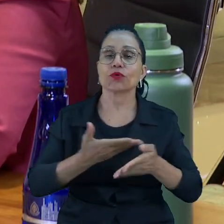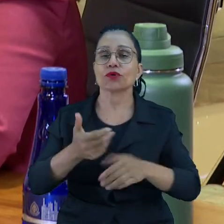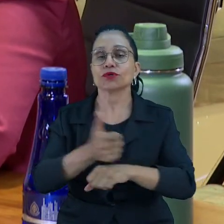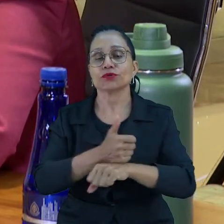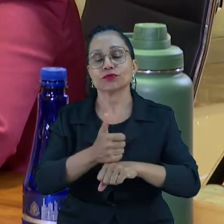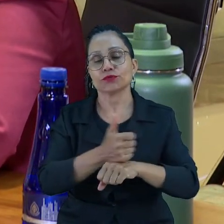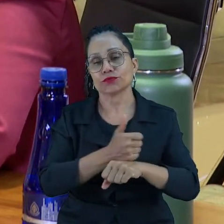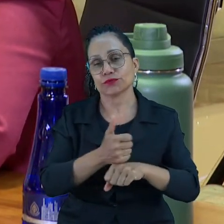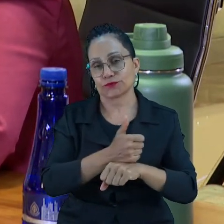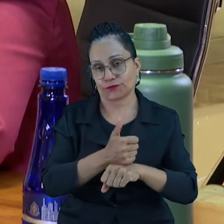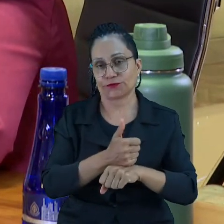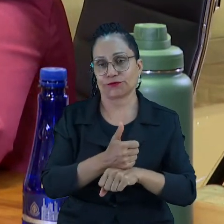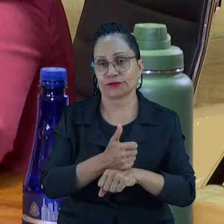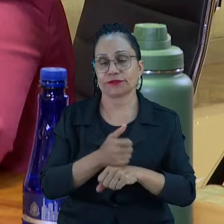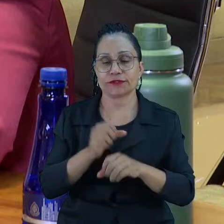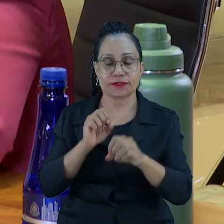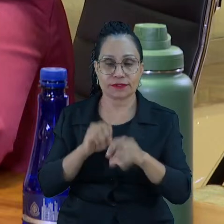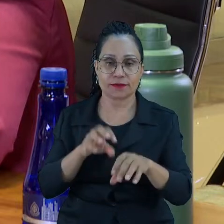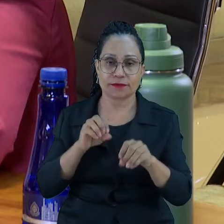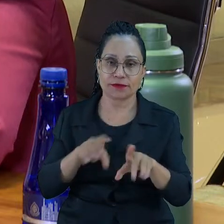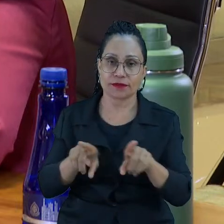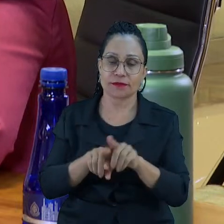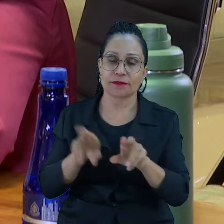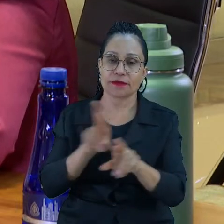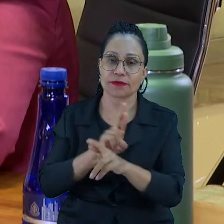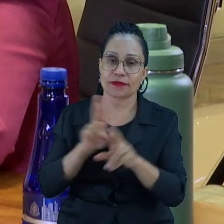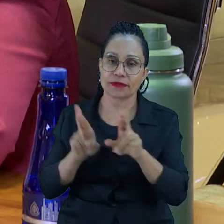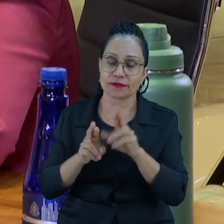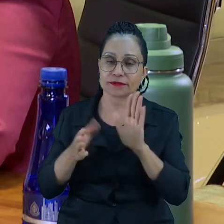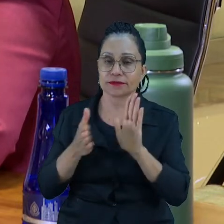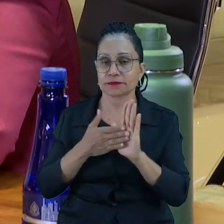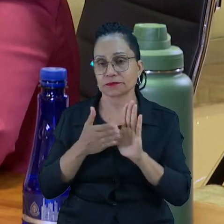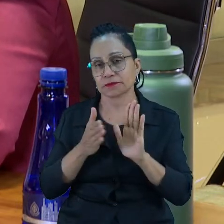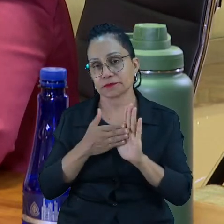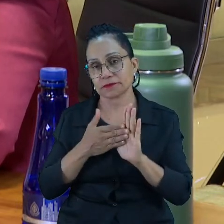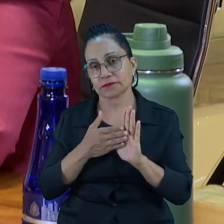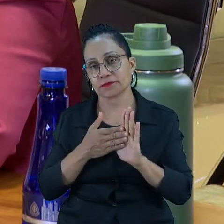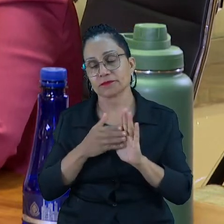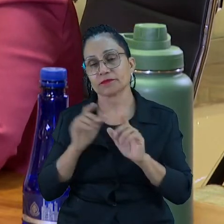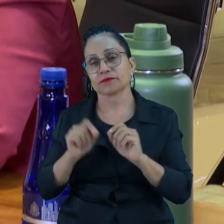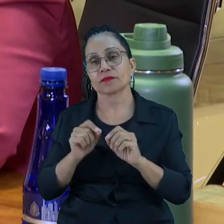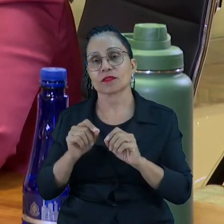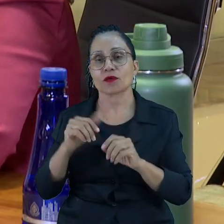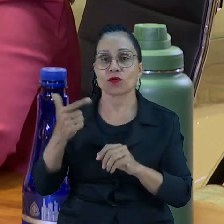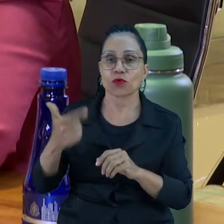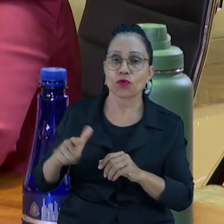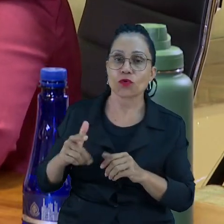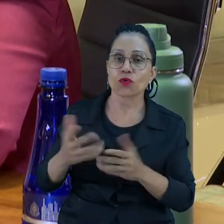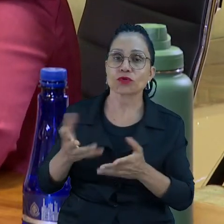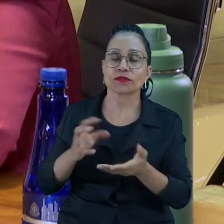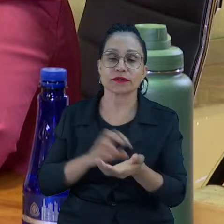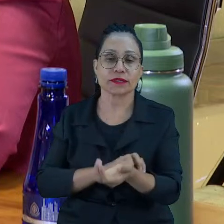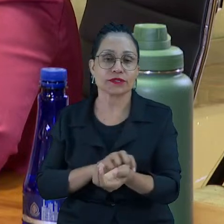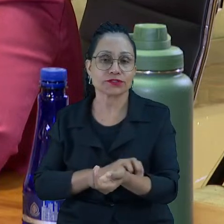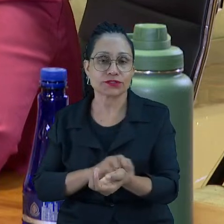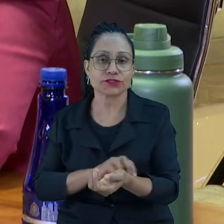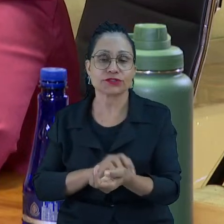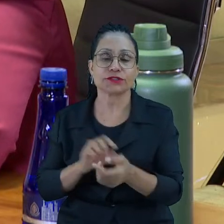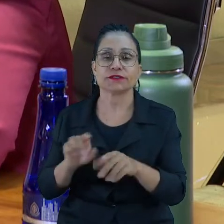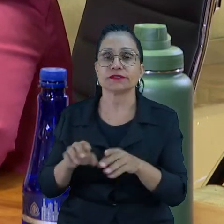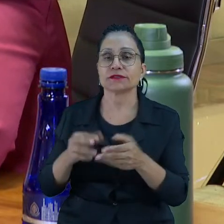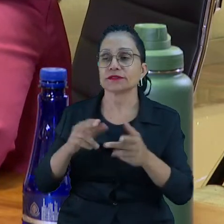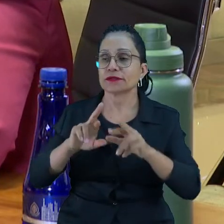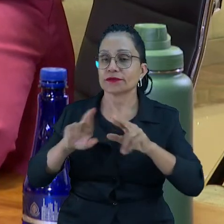cozinheiros e educar também em relação a essa pauta, né? Porque uma coisa é intolerância, outra coisa é alergia, são coisas distintas, né?